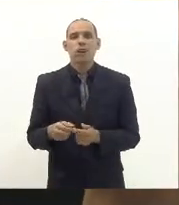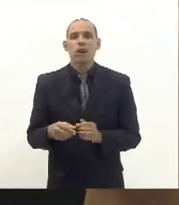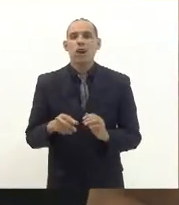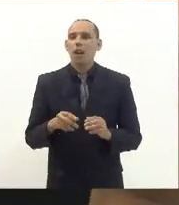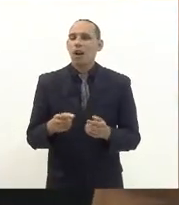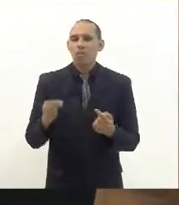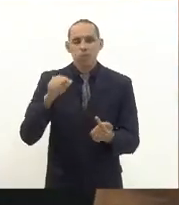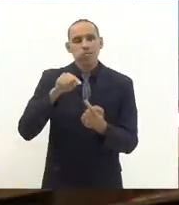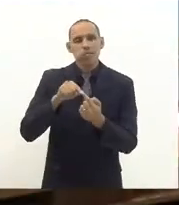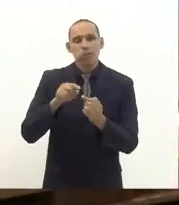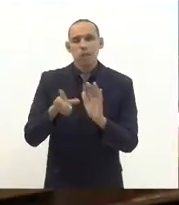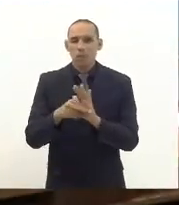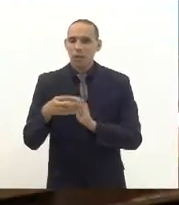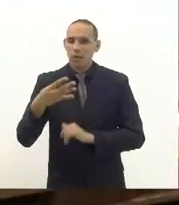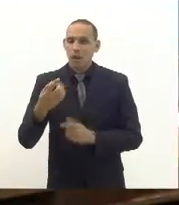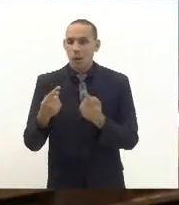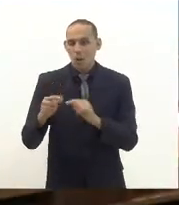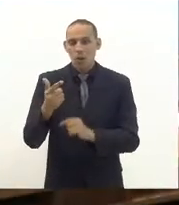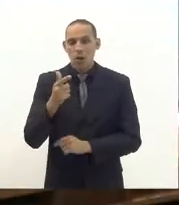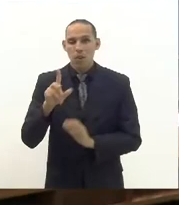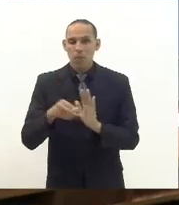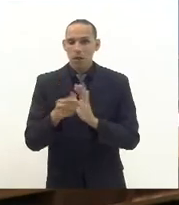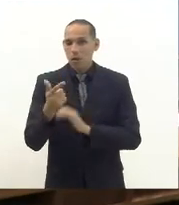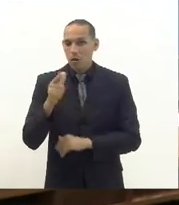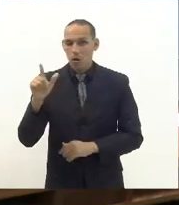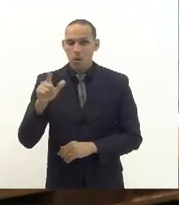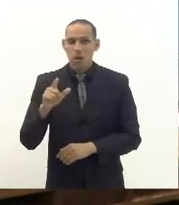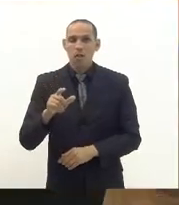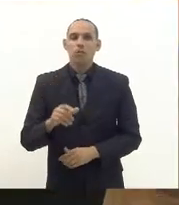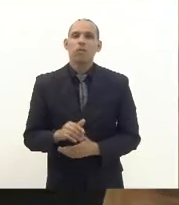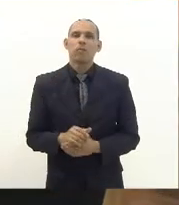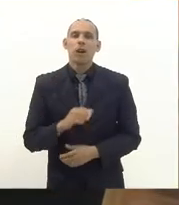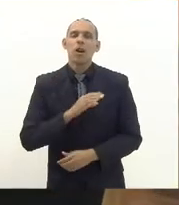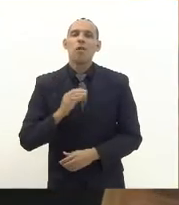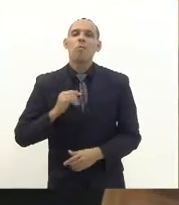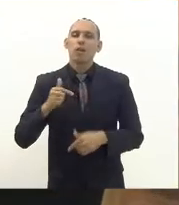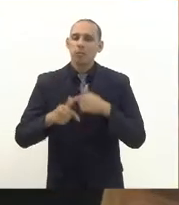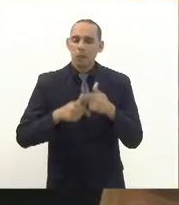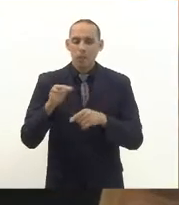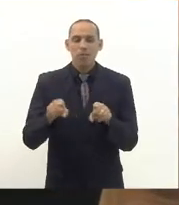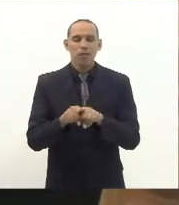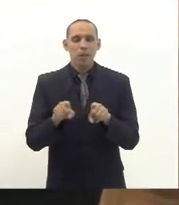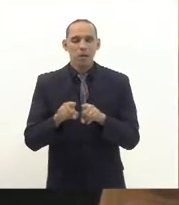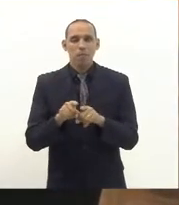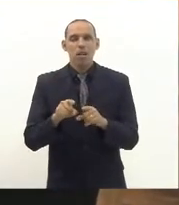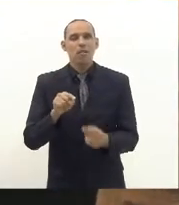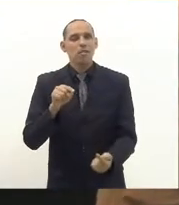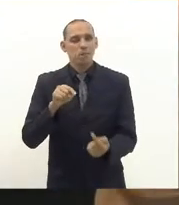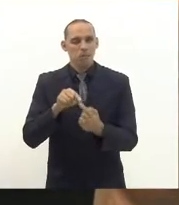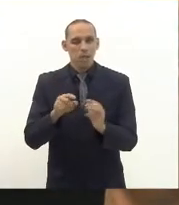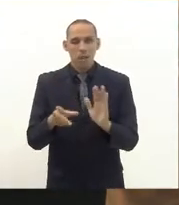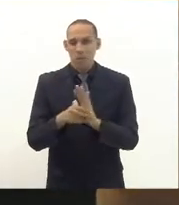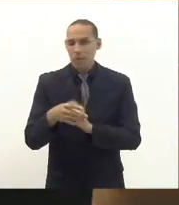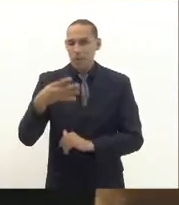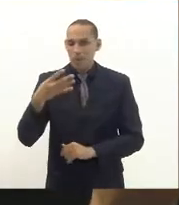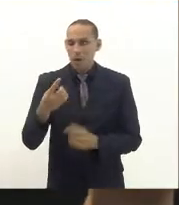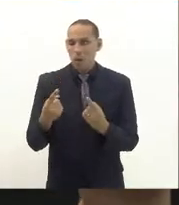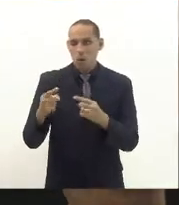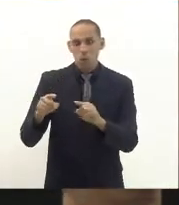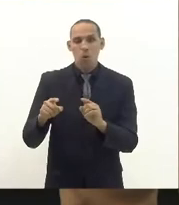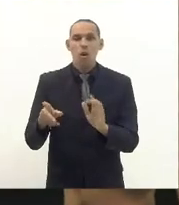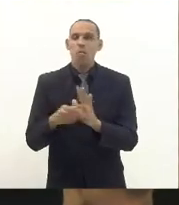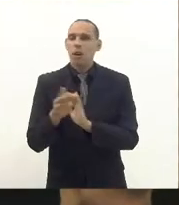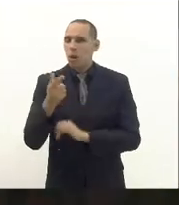contrário os demais elementos pela comissão de trabalho também da mesma forma favorável à emenda de nº 4 e